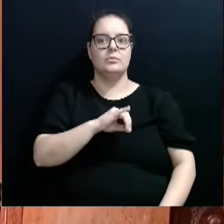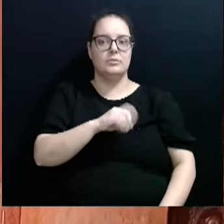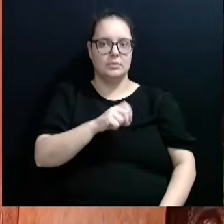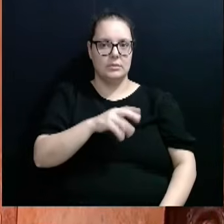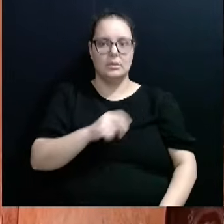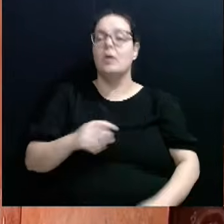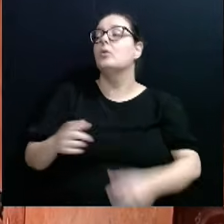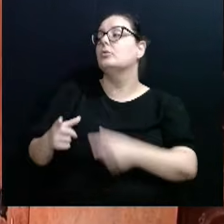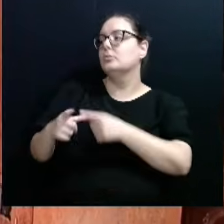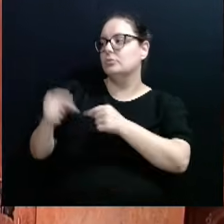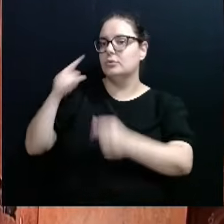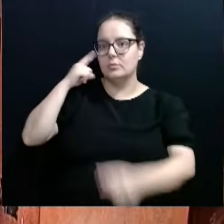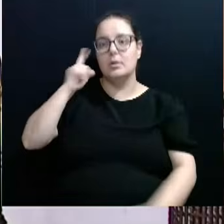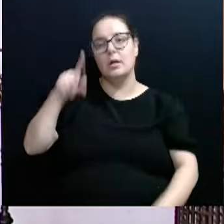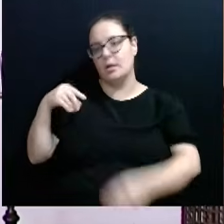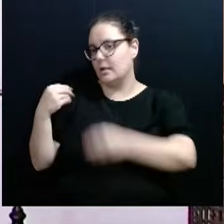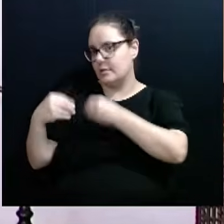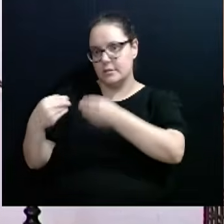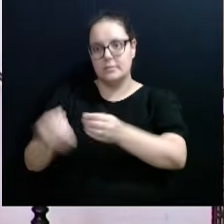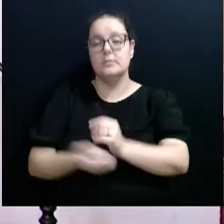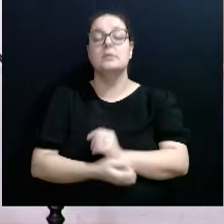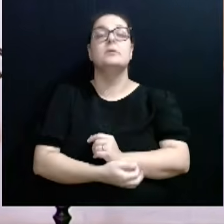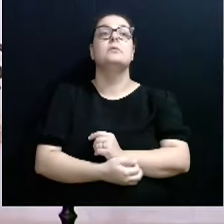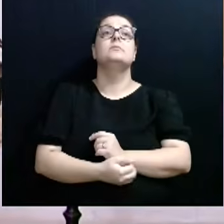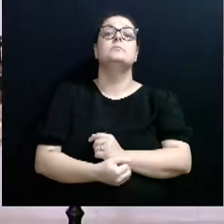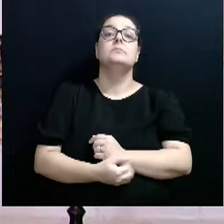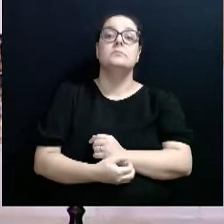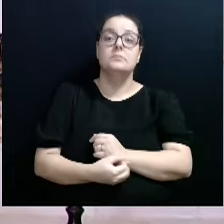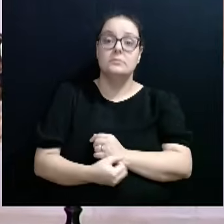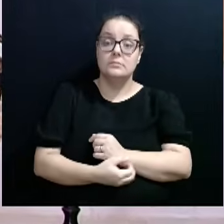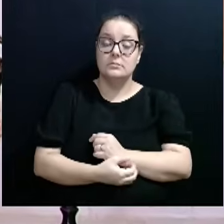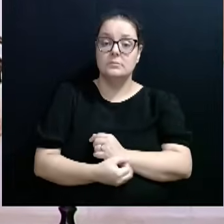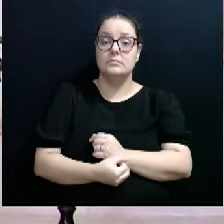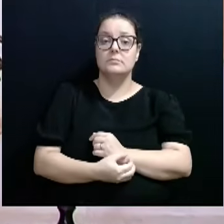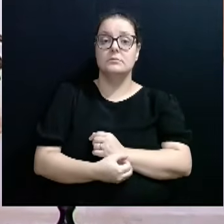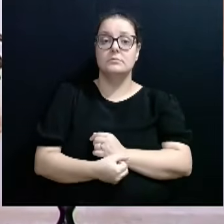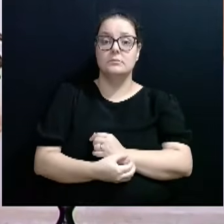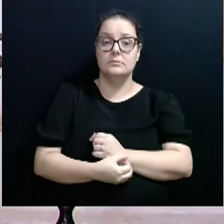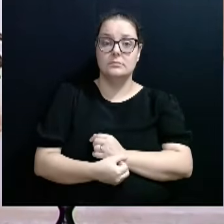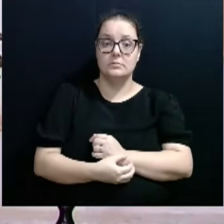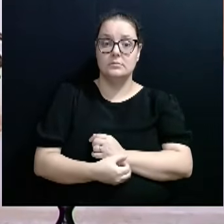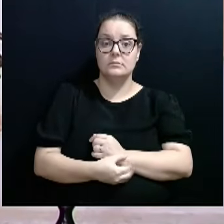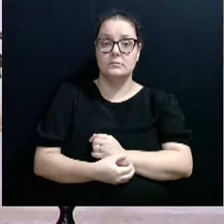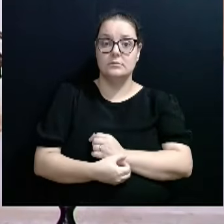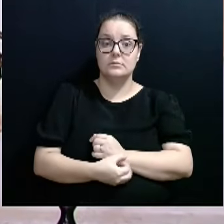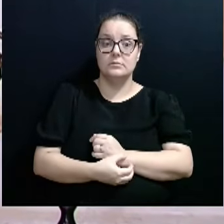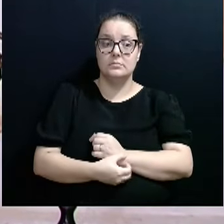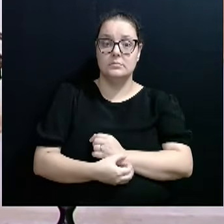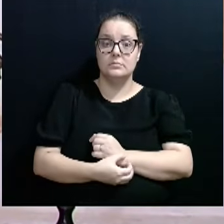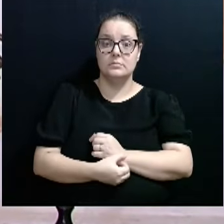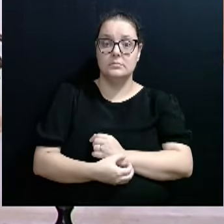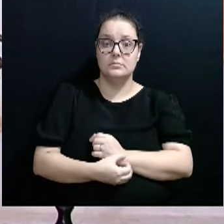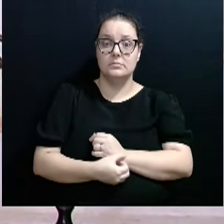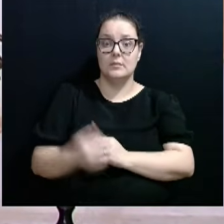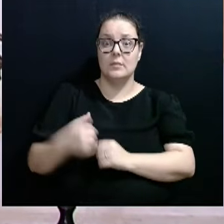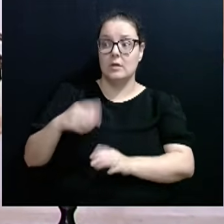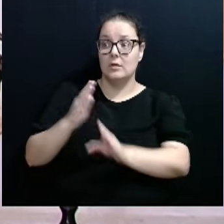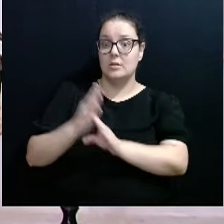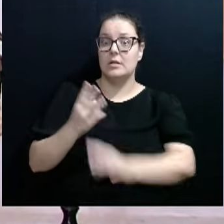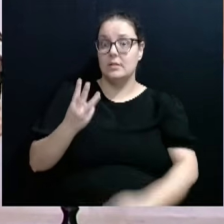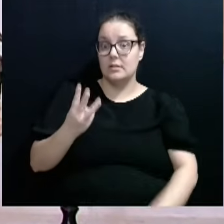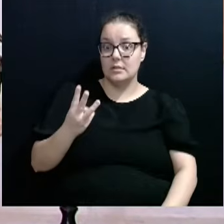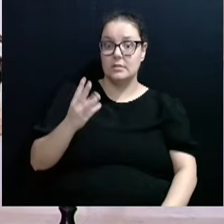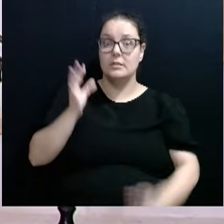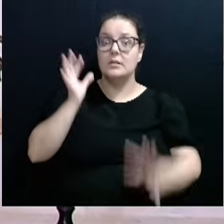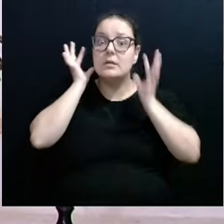herança. É uma herança. Inclusive, eu achei 3 joias escondidas.